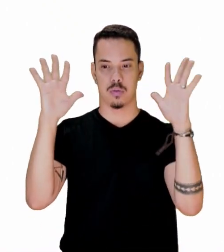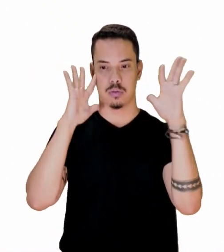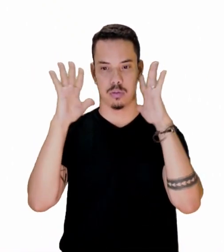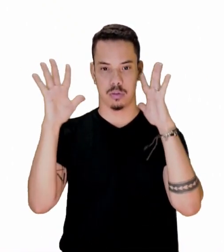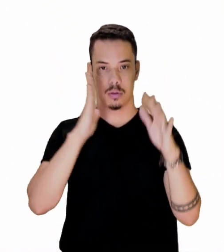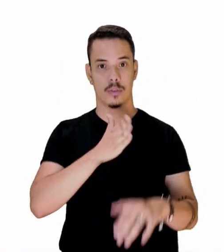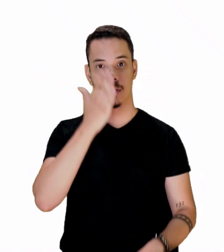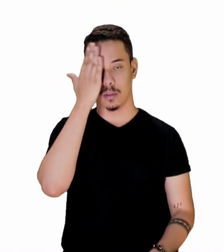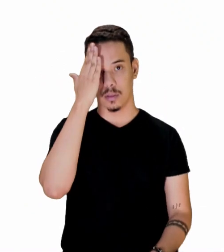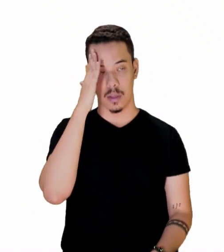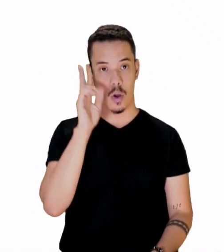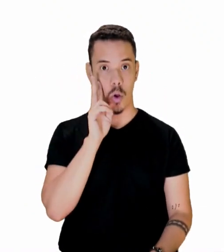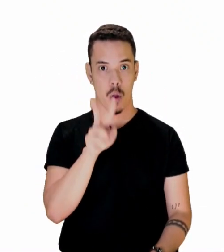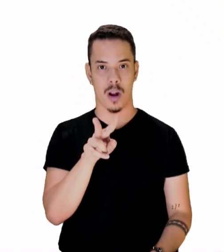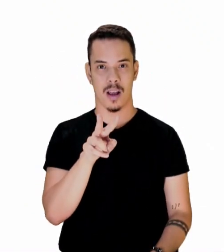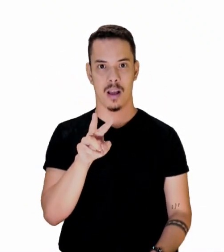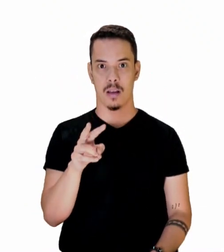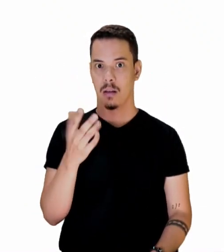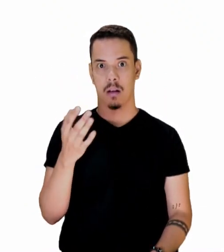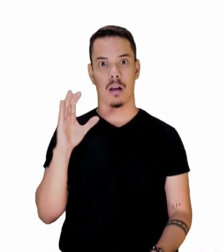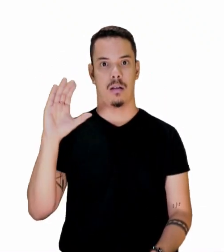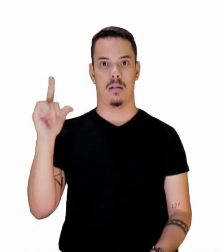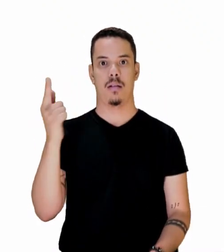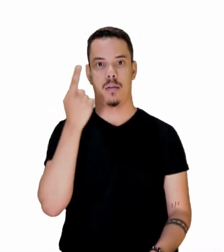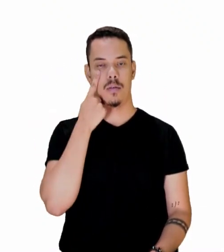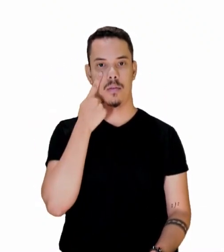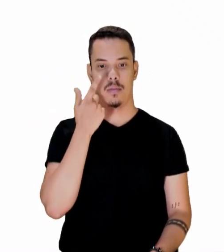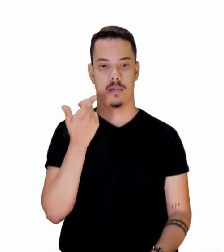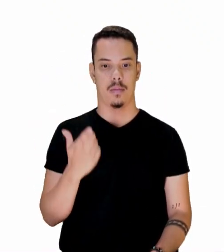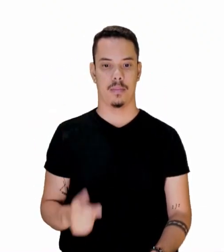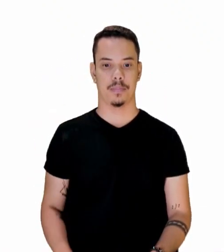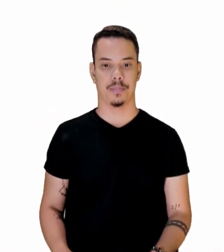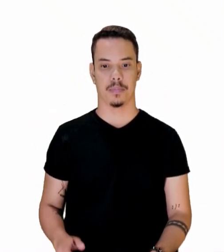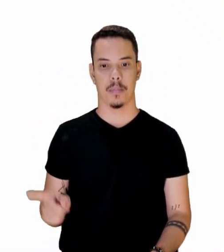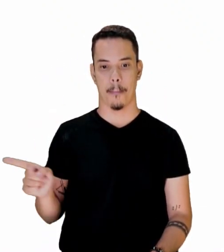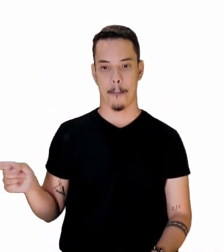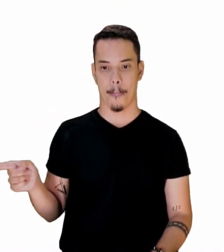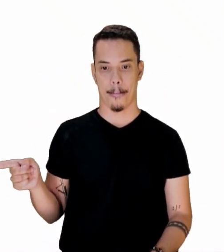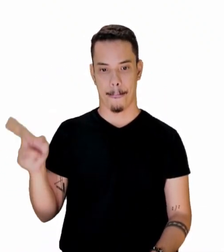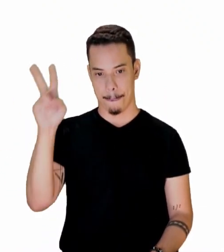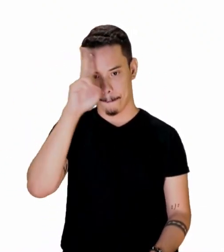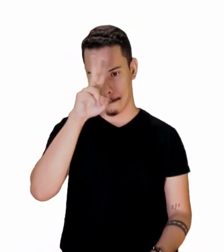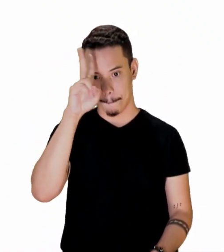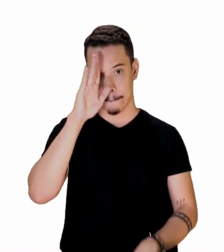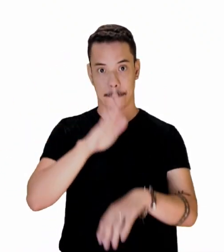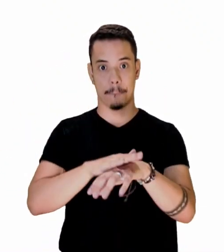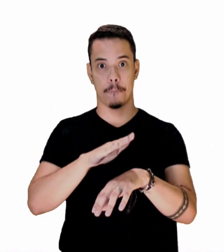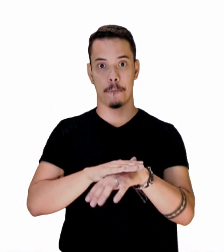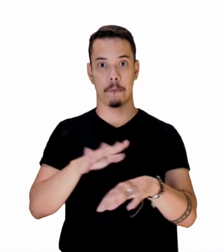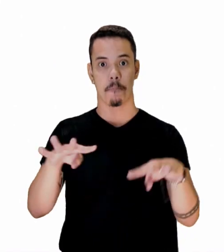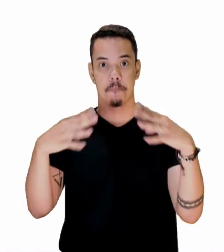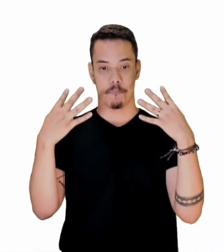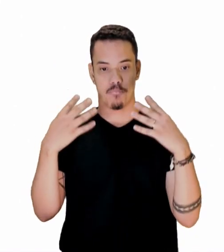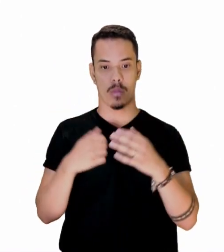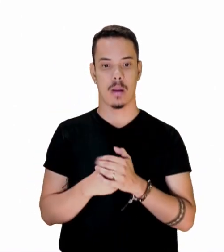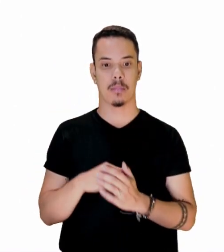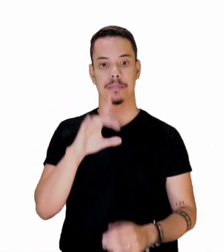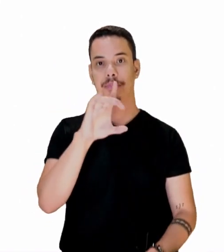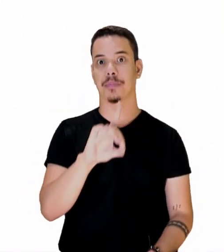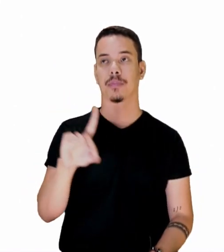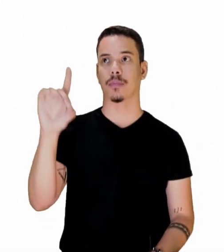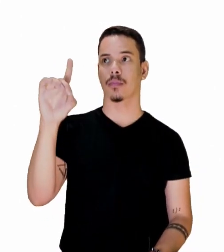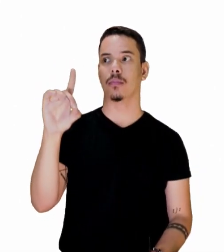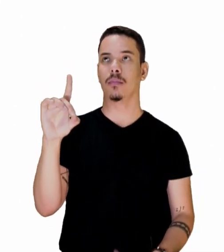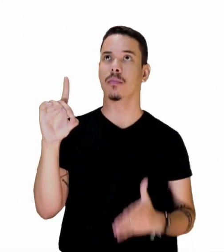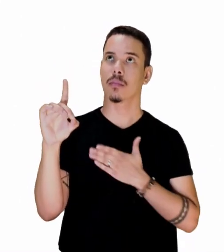tá bom? Aquela redundância. Apóstrofe, lembra lá do vocativo, aquele chamamento? Então aqui, Deus,